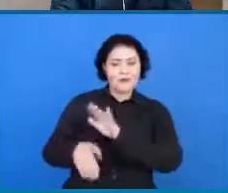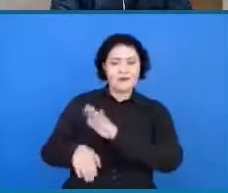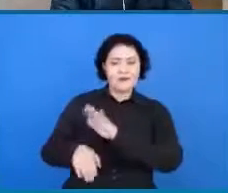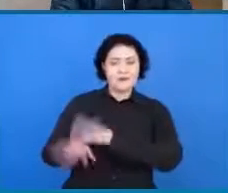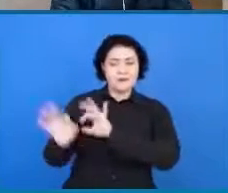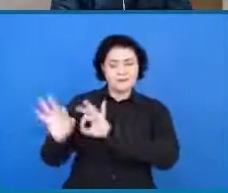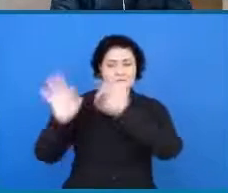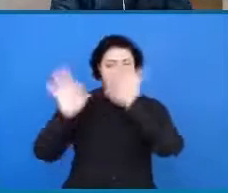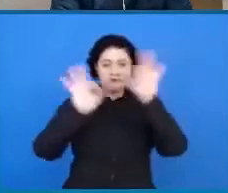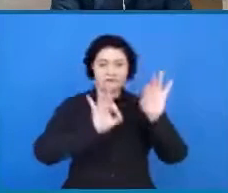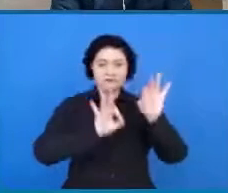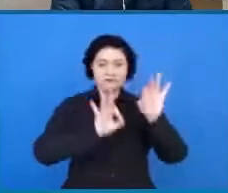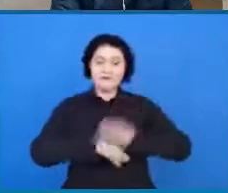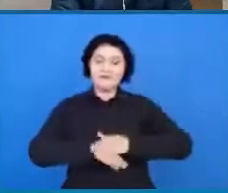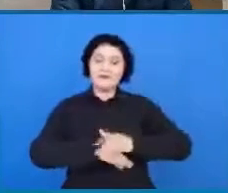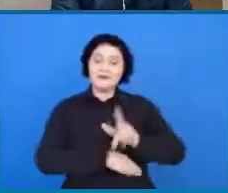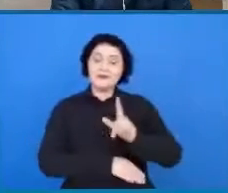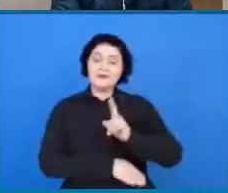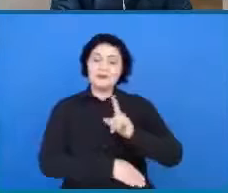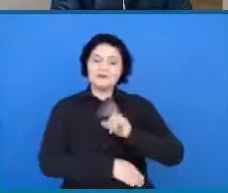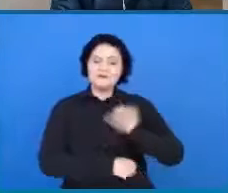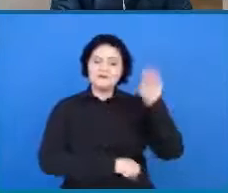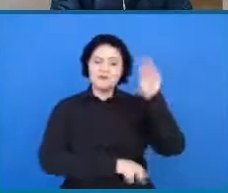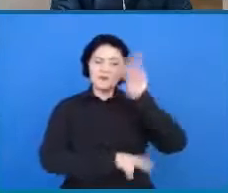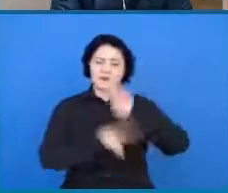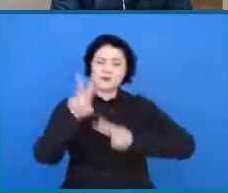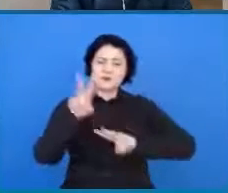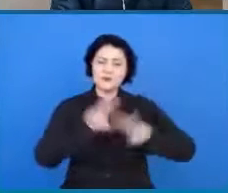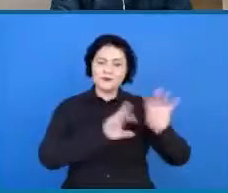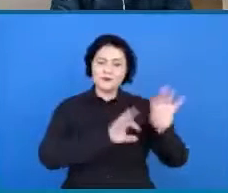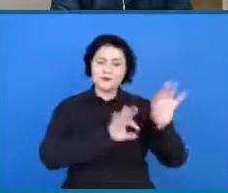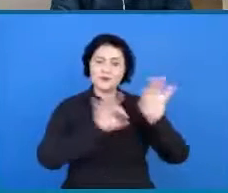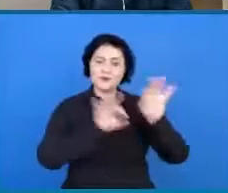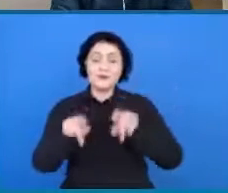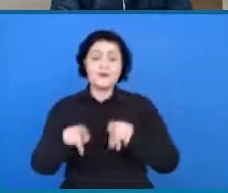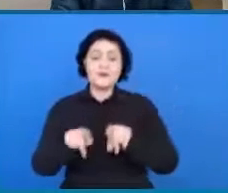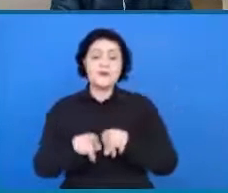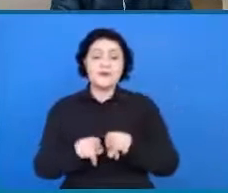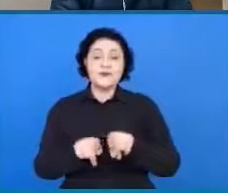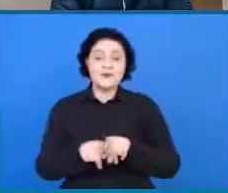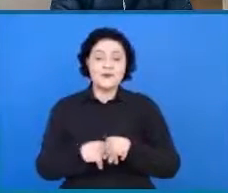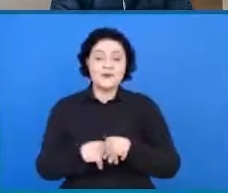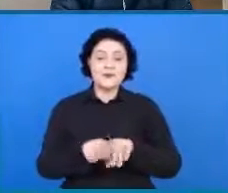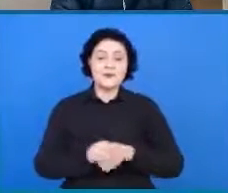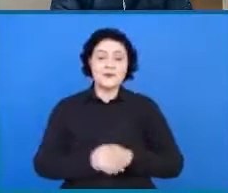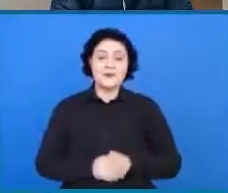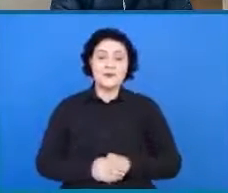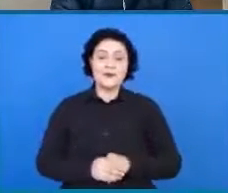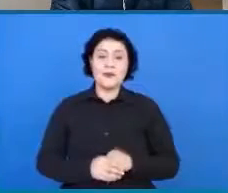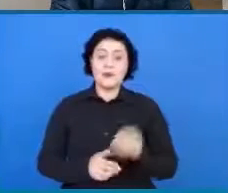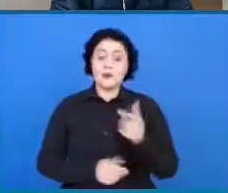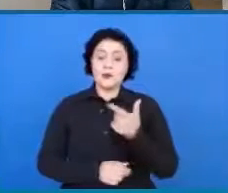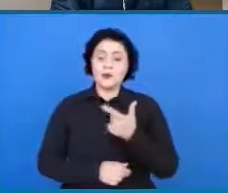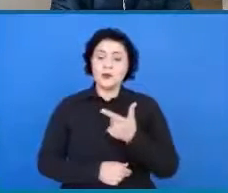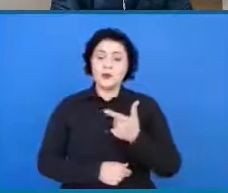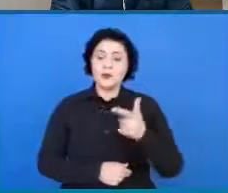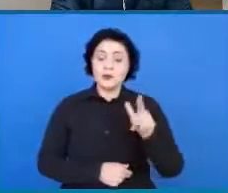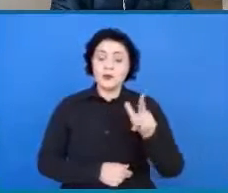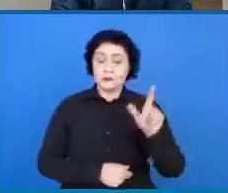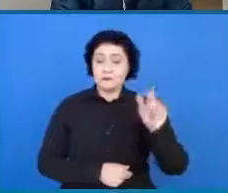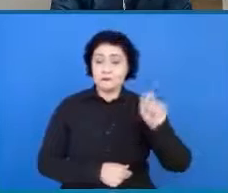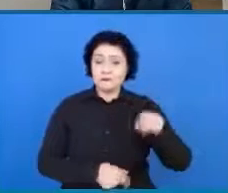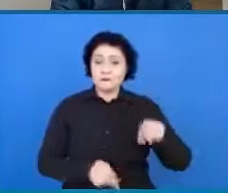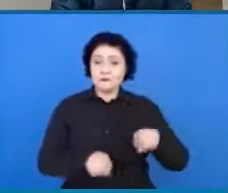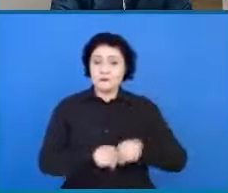que tem mais me visualizações e uma das outro uma outra razão